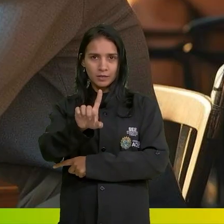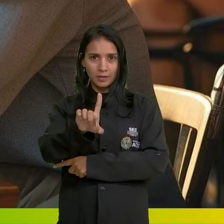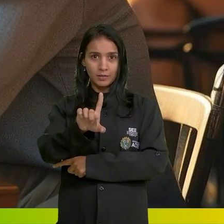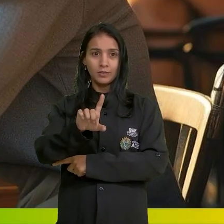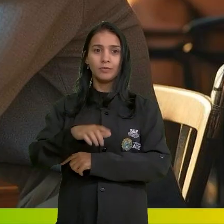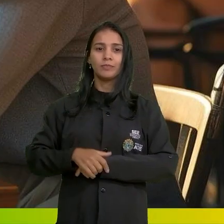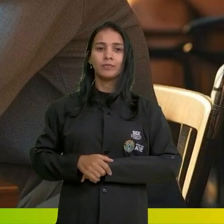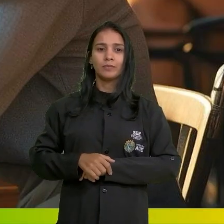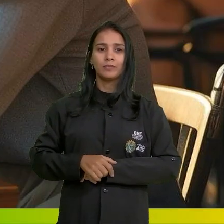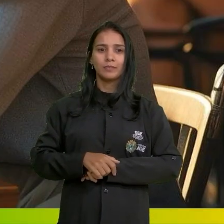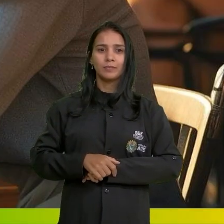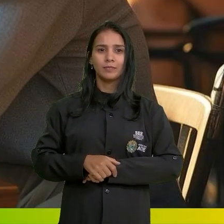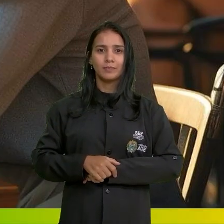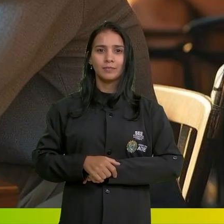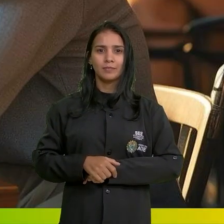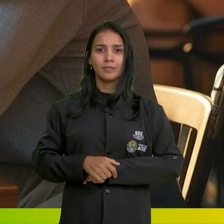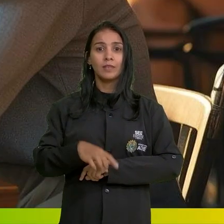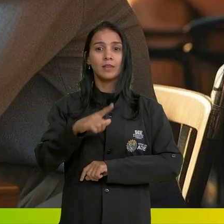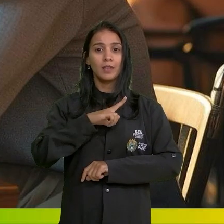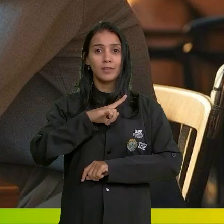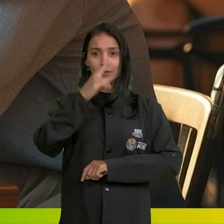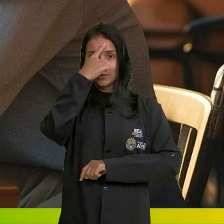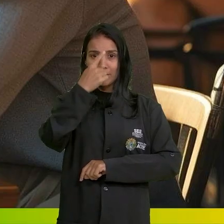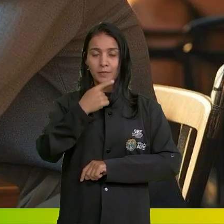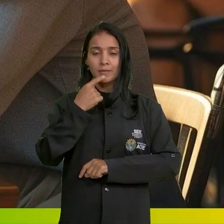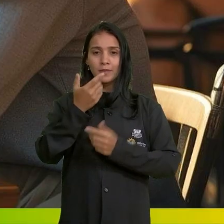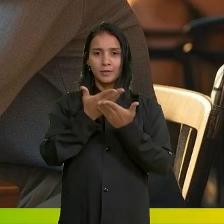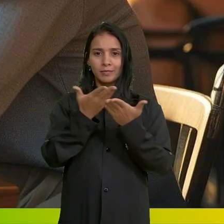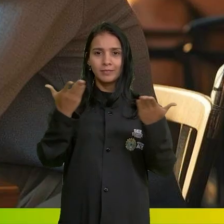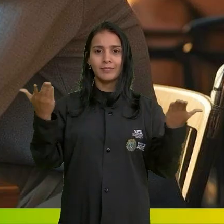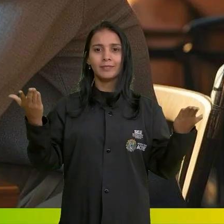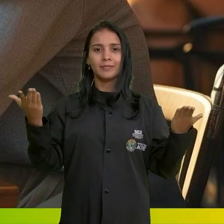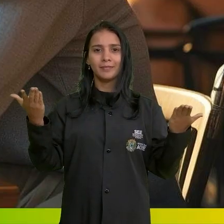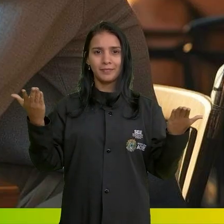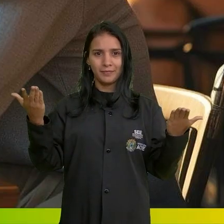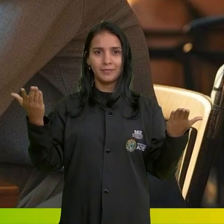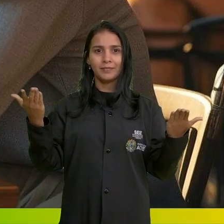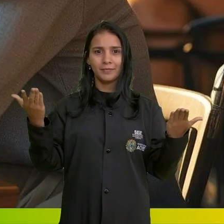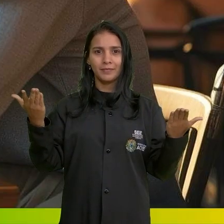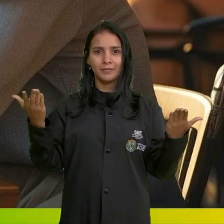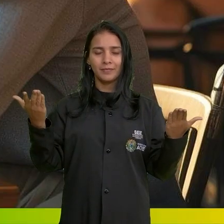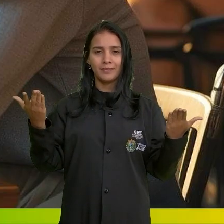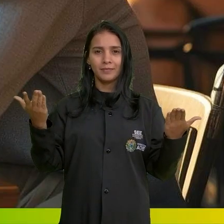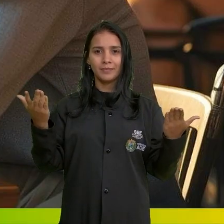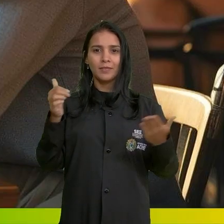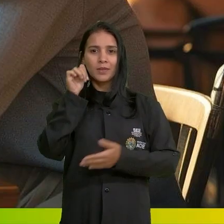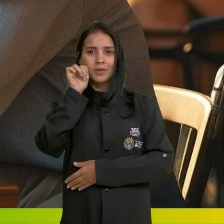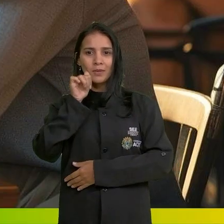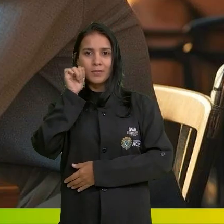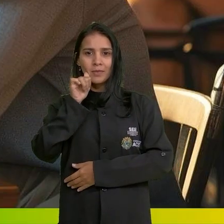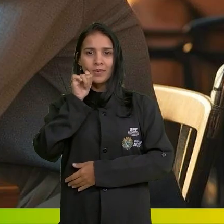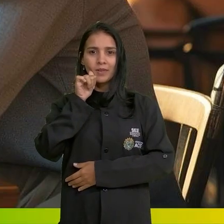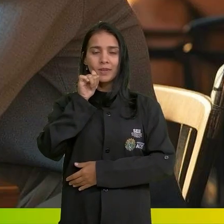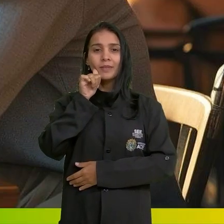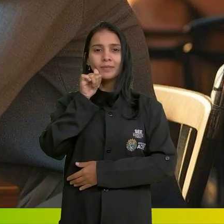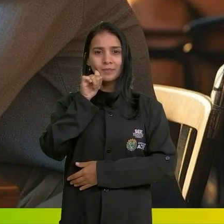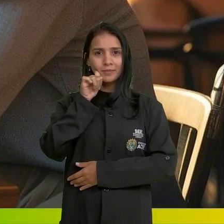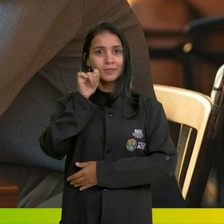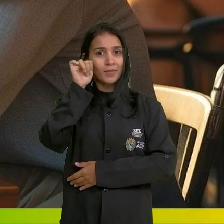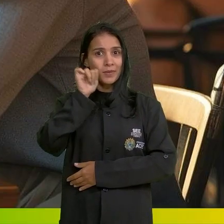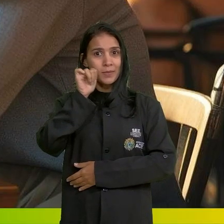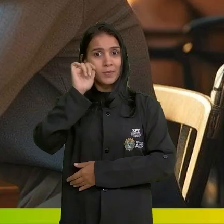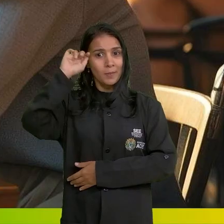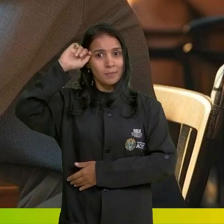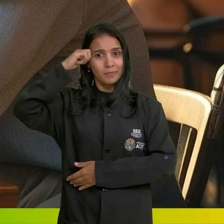estamos vendo na imagem um casal no caso uma mulher negra, olha só